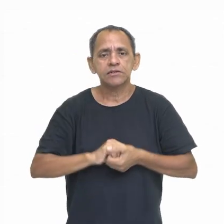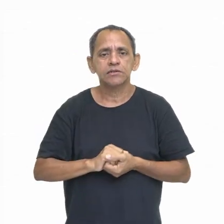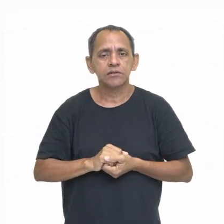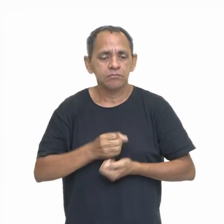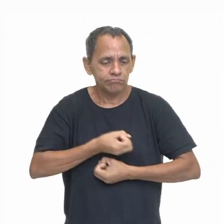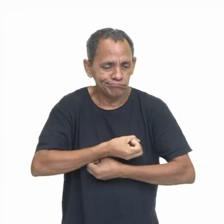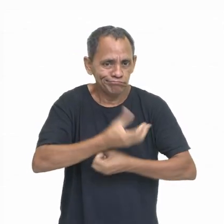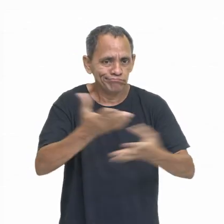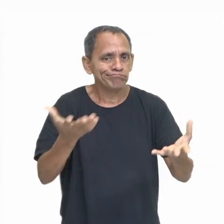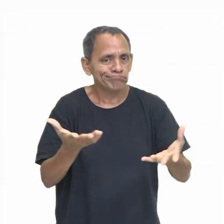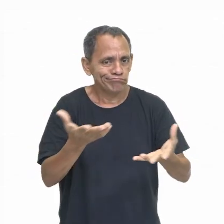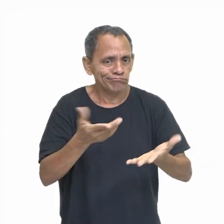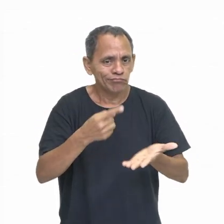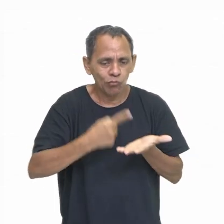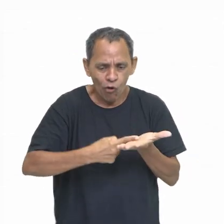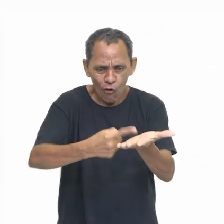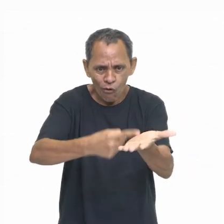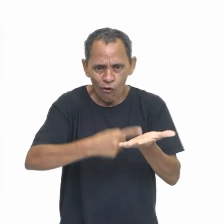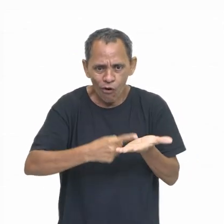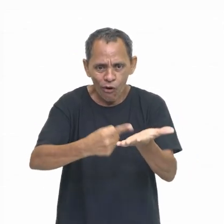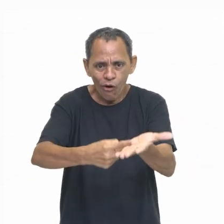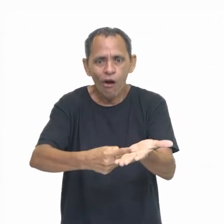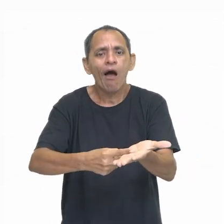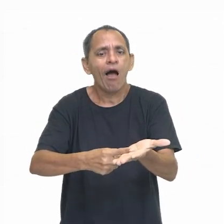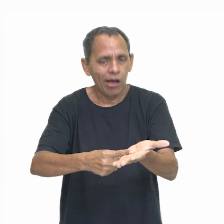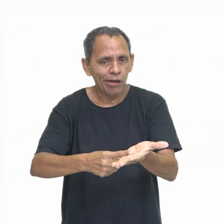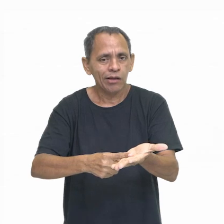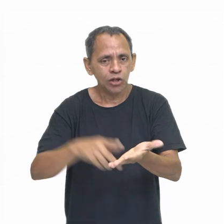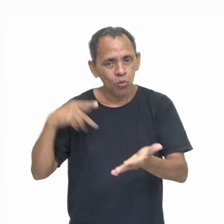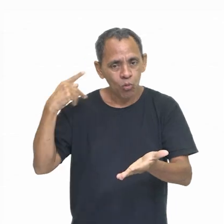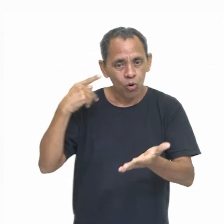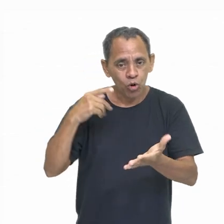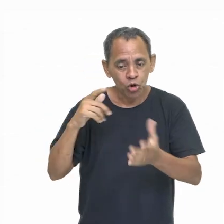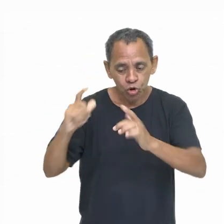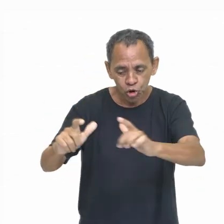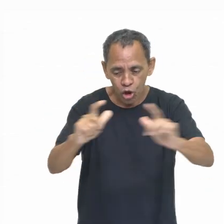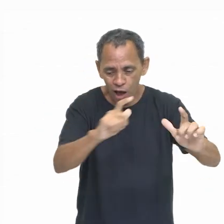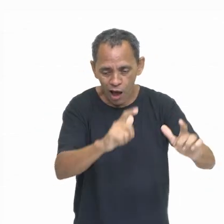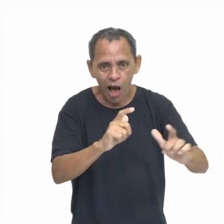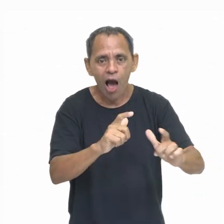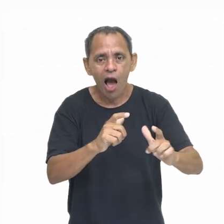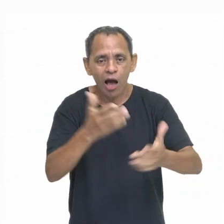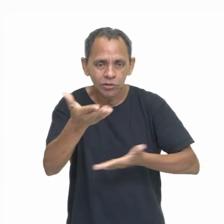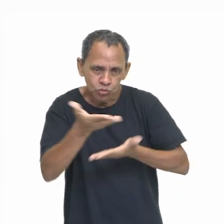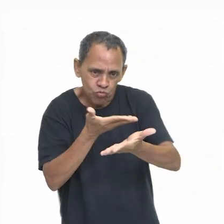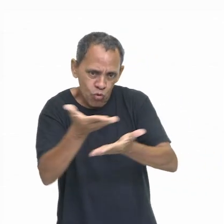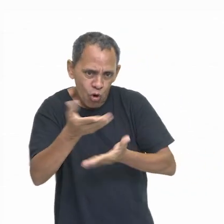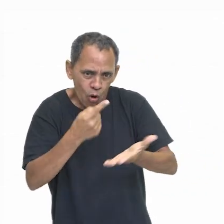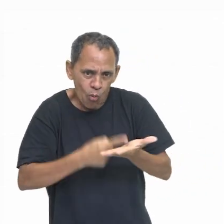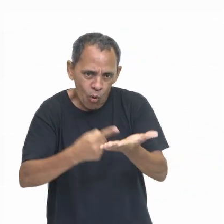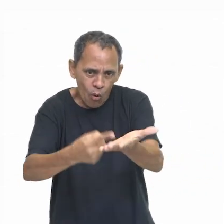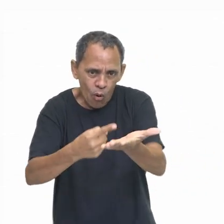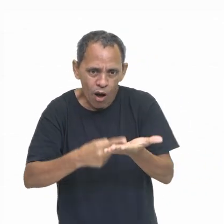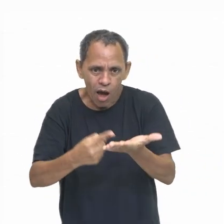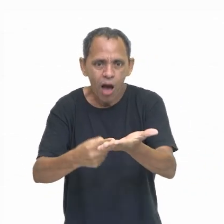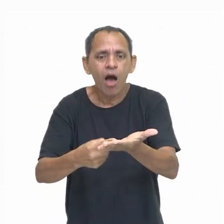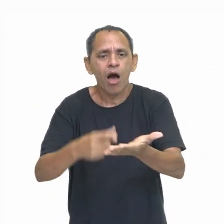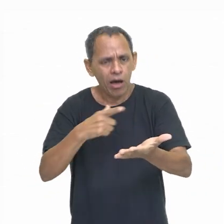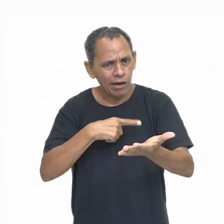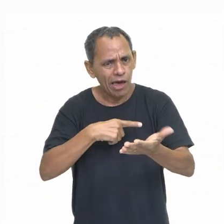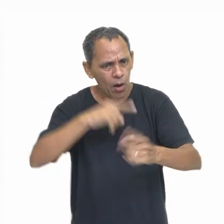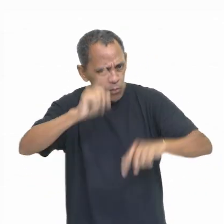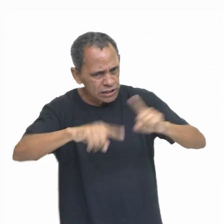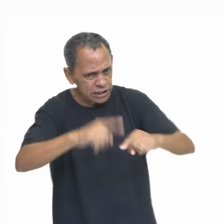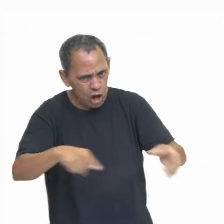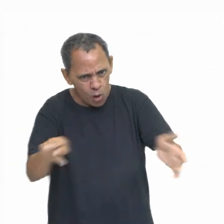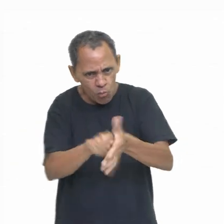de favores por parte de políticos locais em troca de votos. Você quer um motor de popa? Garanta que toda a sua família vote em